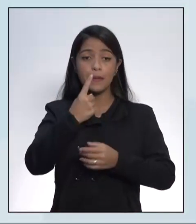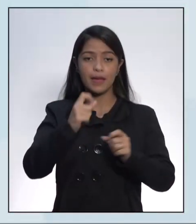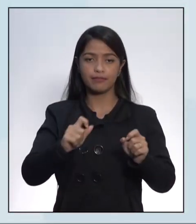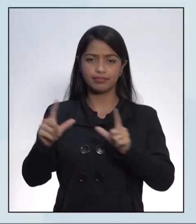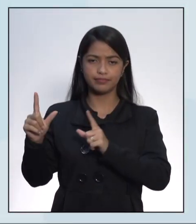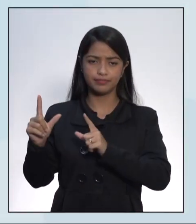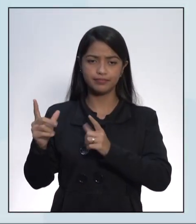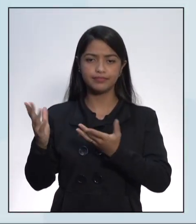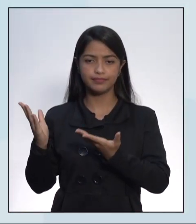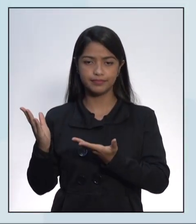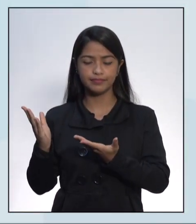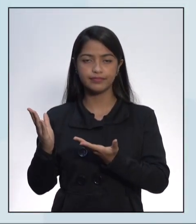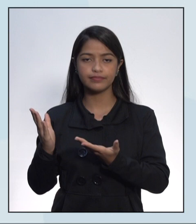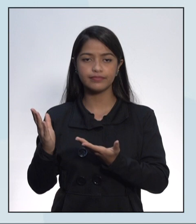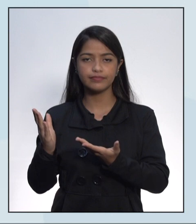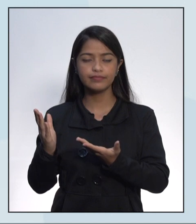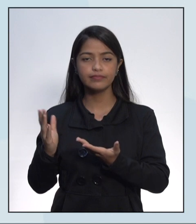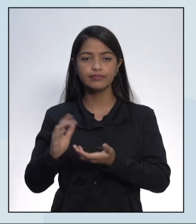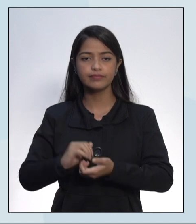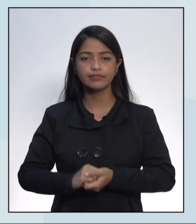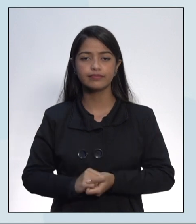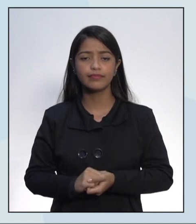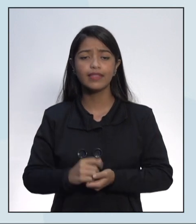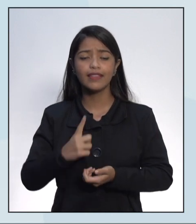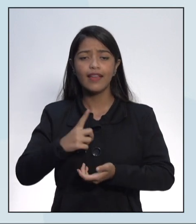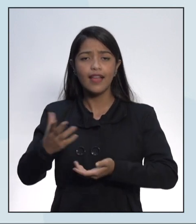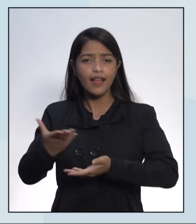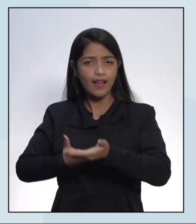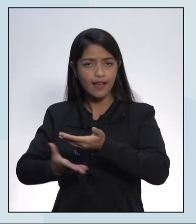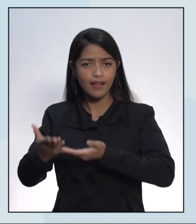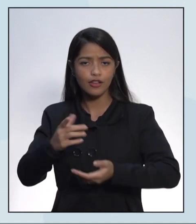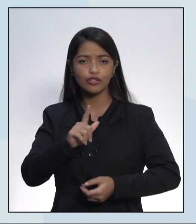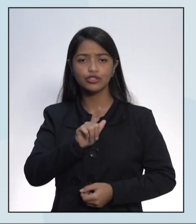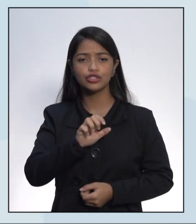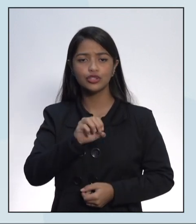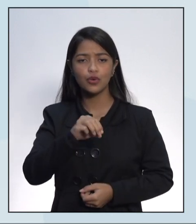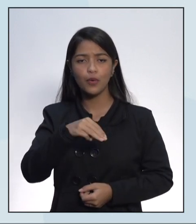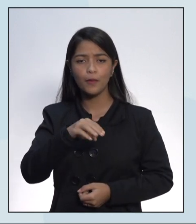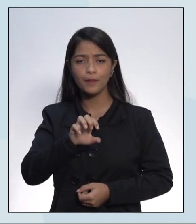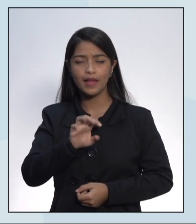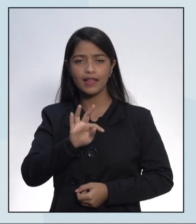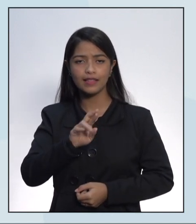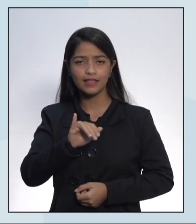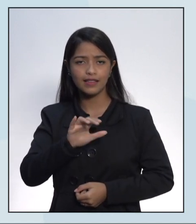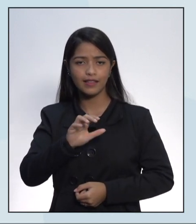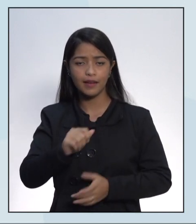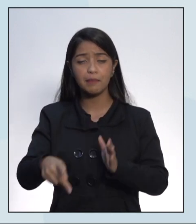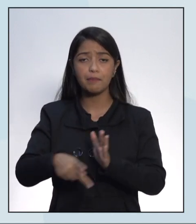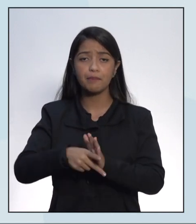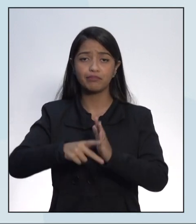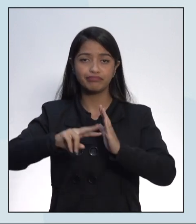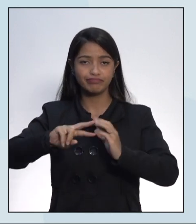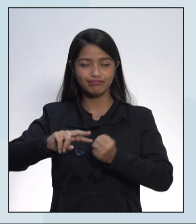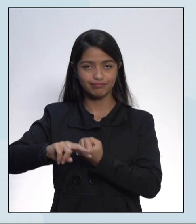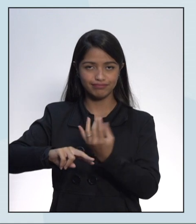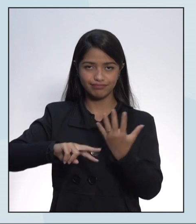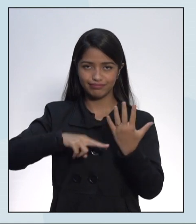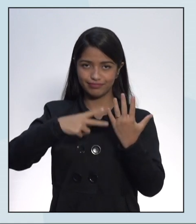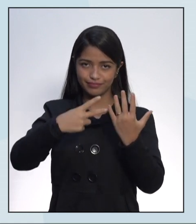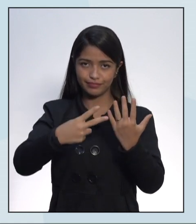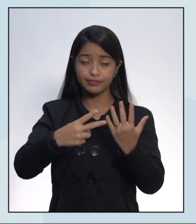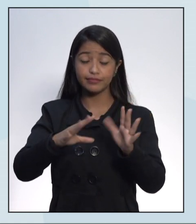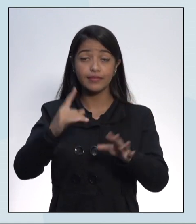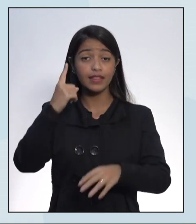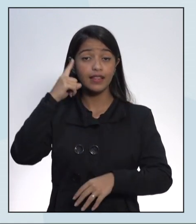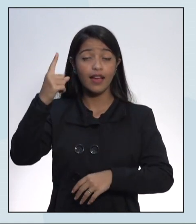relembrar. Ali está a relação geométrica da potenciação. Eu lembro que na aula anterior eu